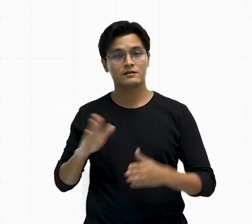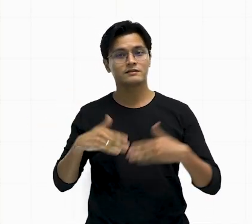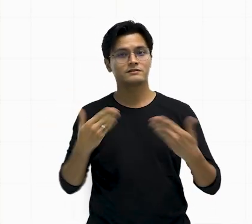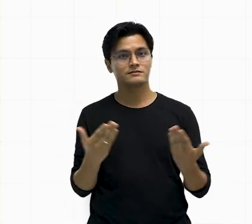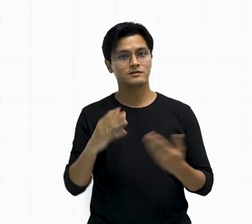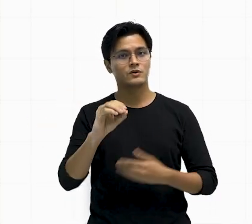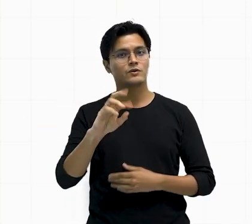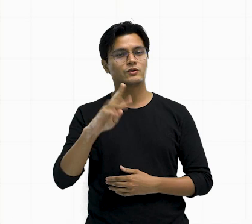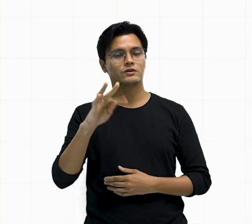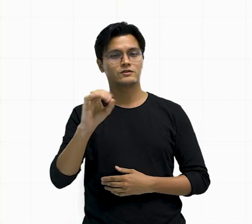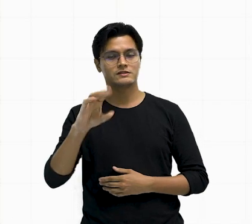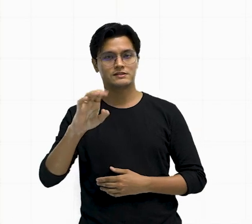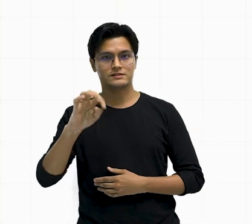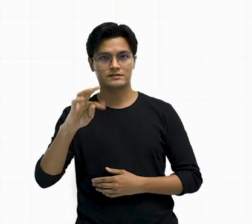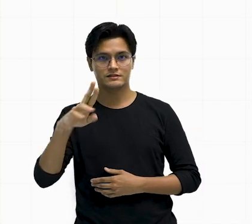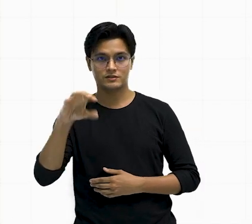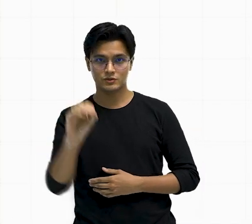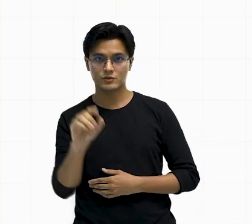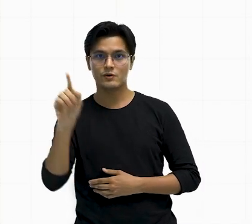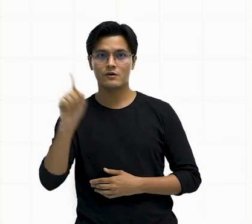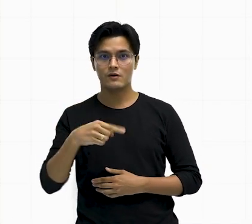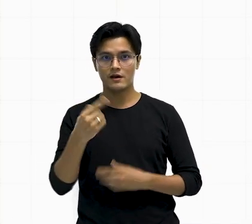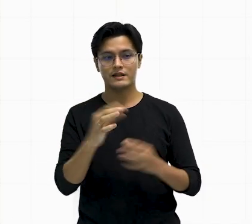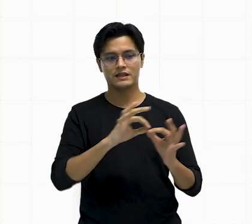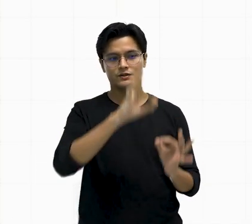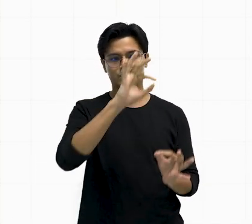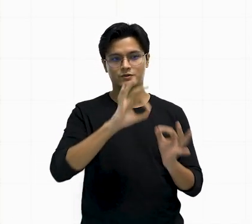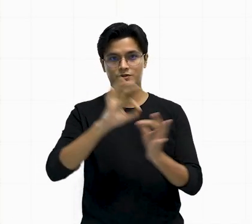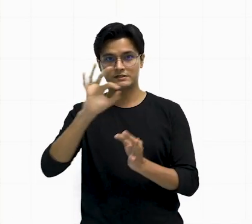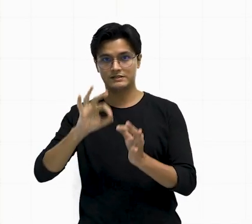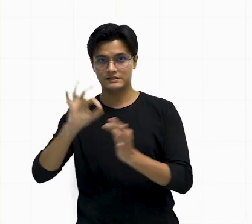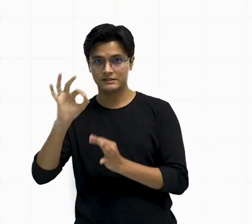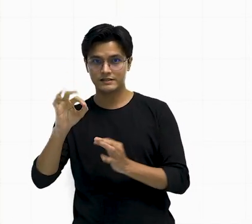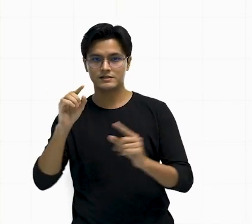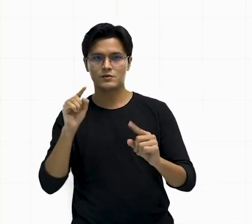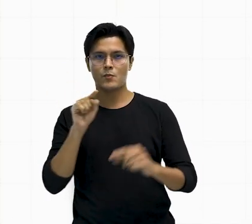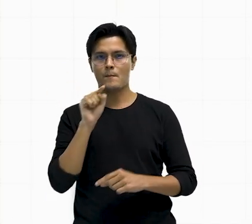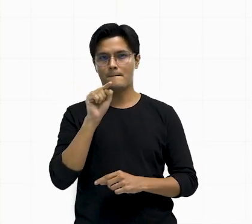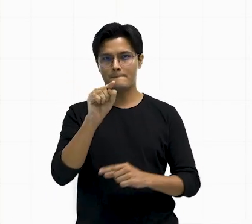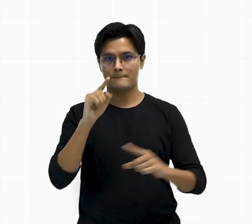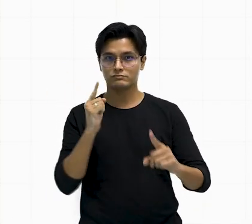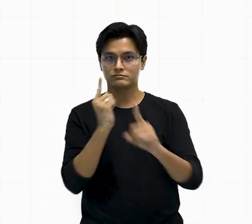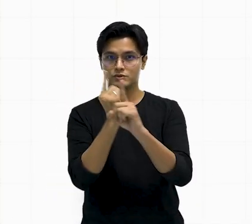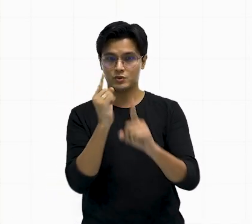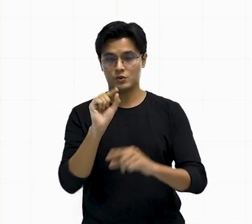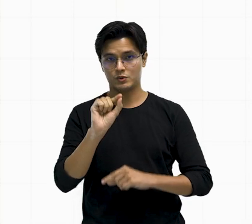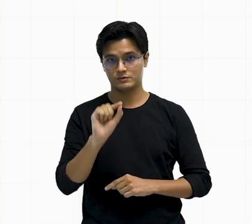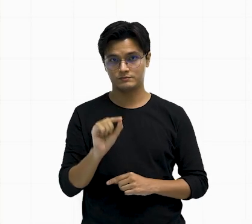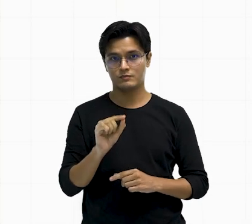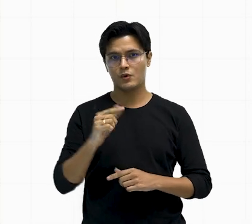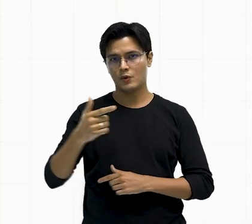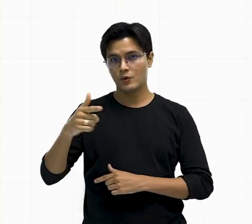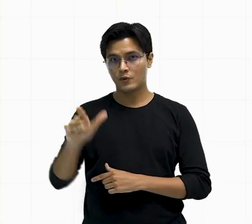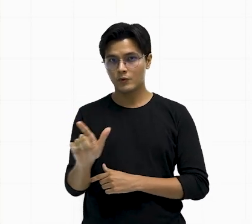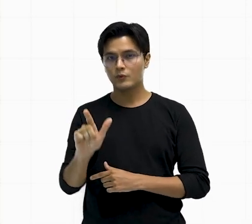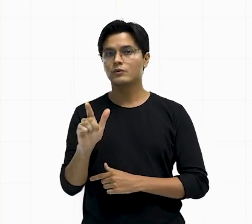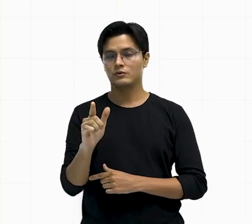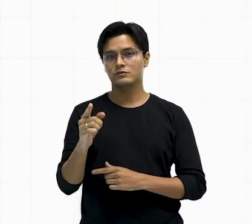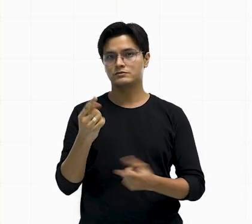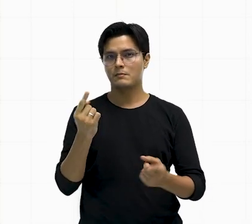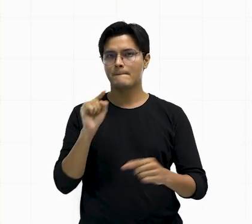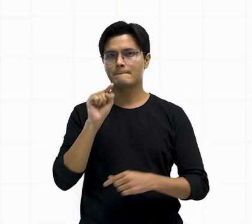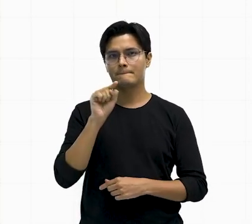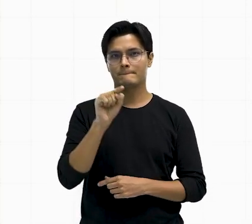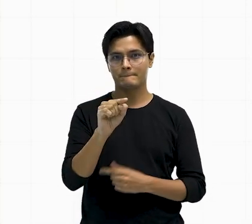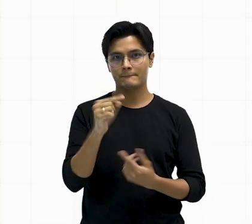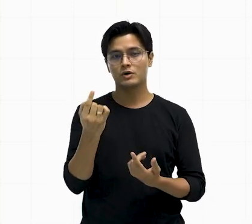ponto de encontro das 3 alturas. Vamos seguir aqui em frente. Um outro ponto importante dentro do